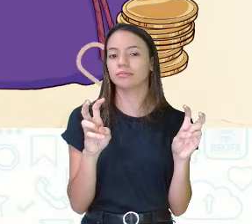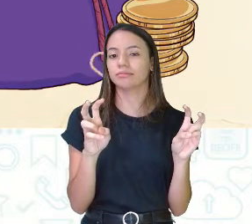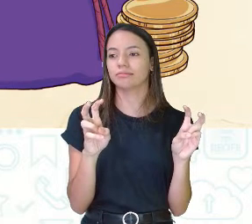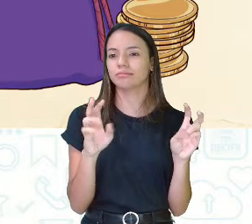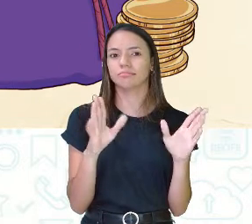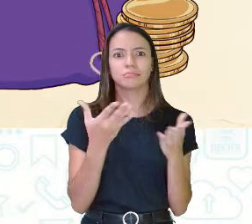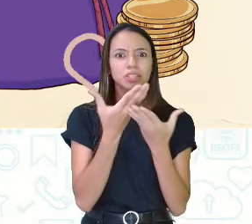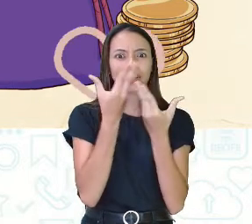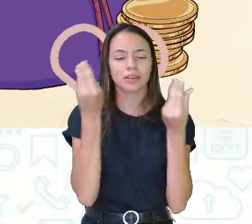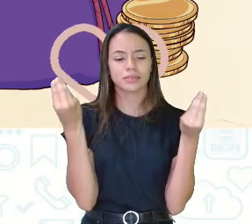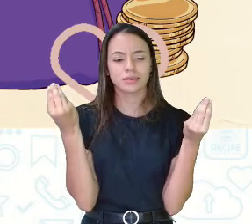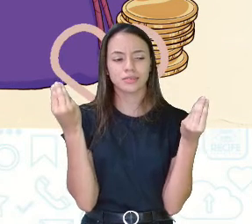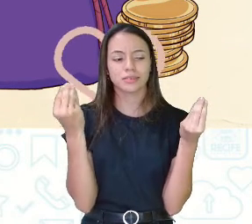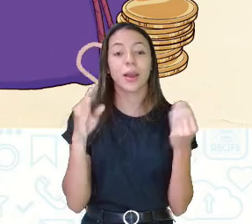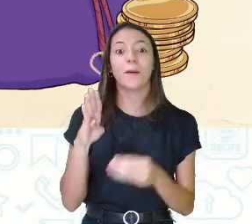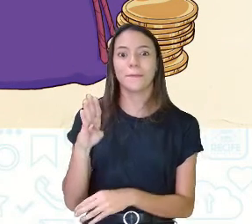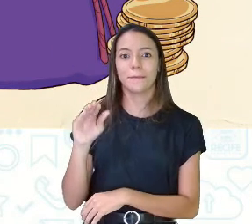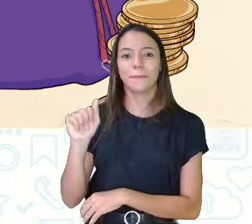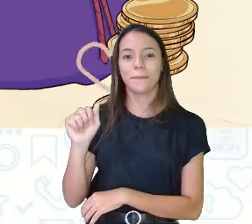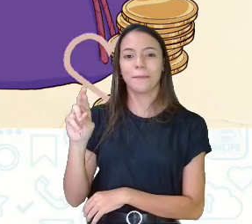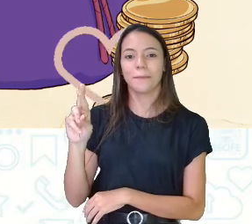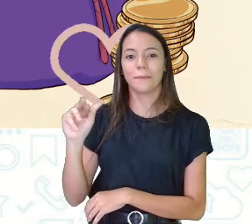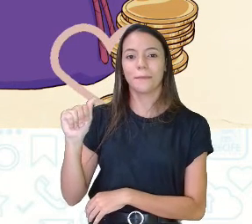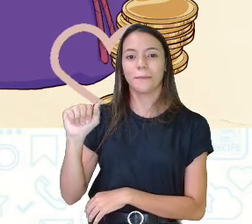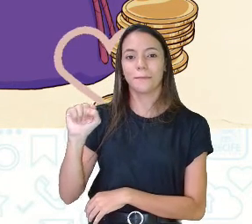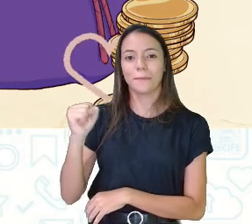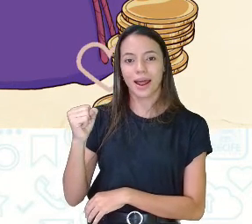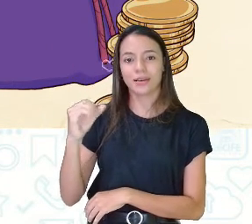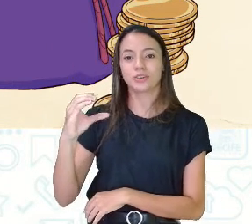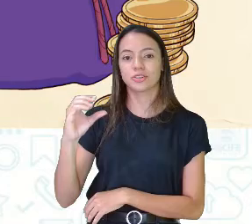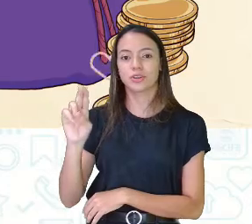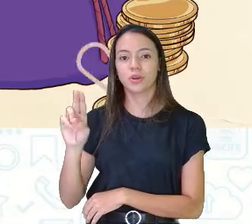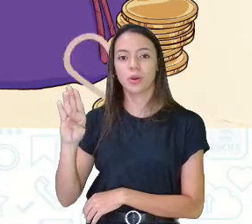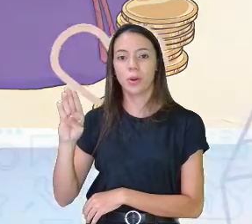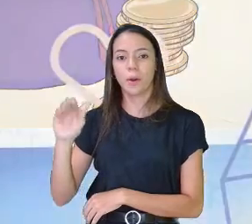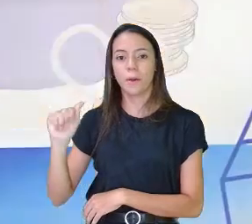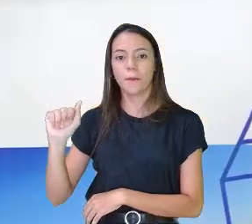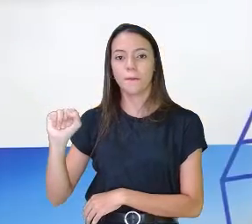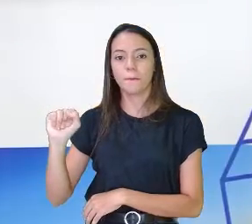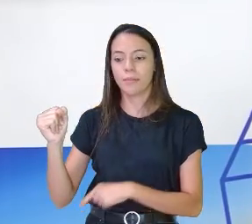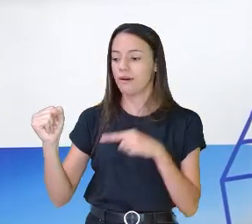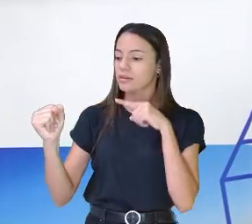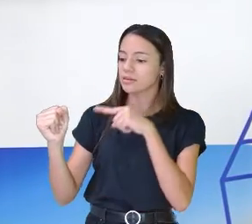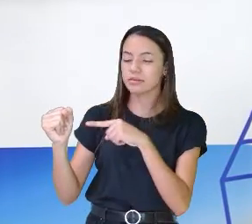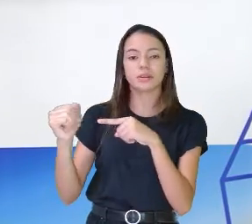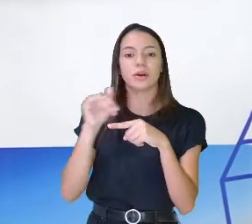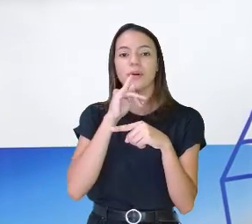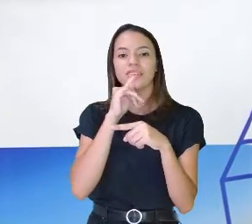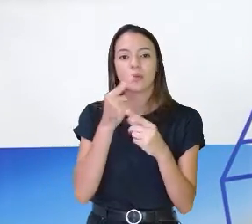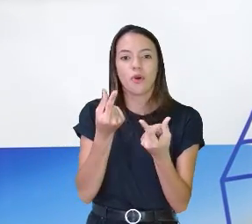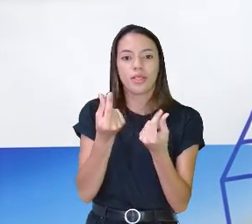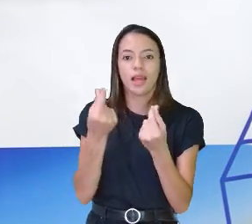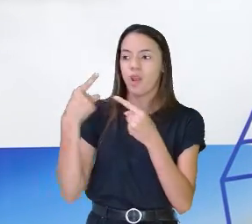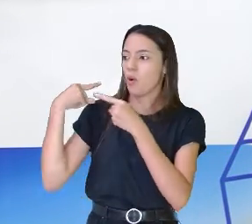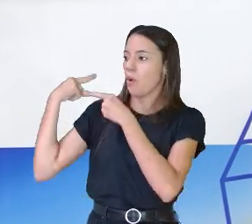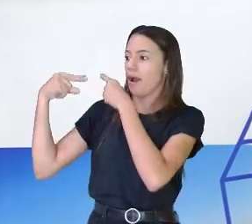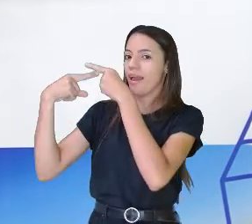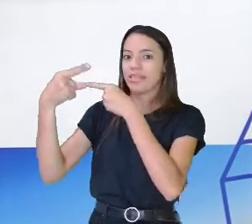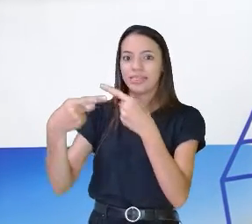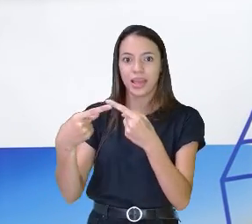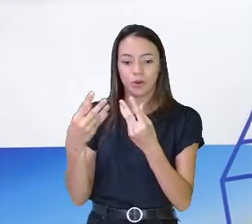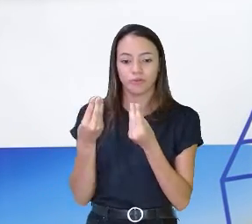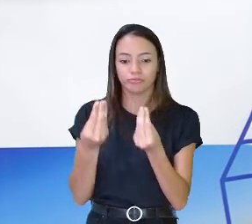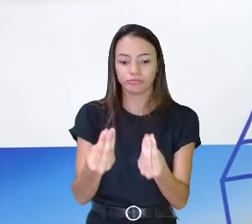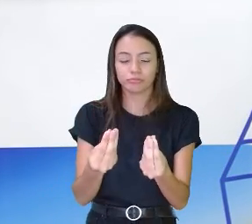Eita, esqueci, gente, Brás Cubas, eu acabei de falar. Brás Cubas, que é um herdeiro, um bom vivant, e ele é um defunto